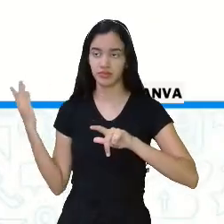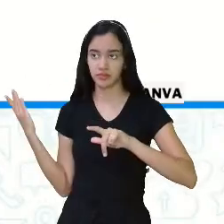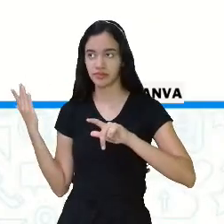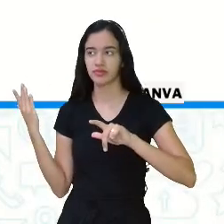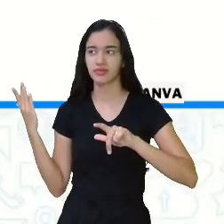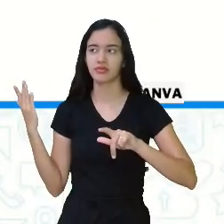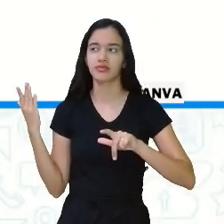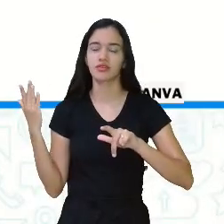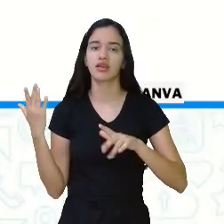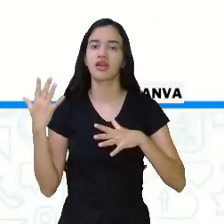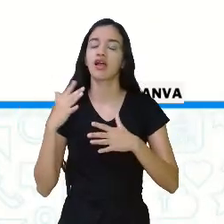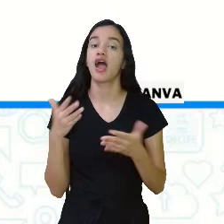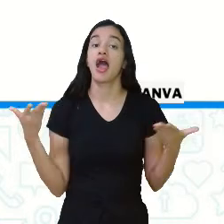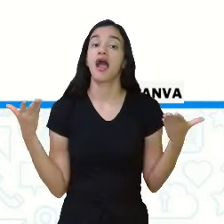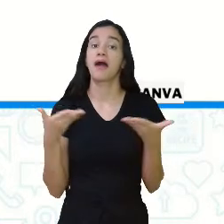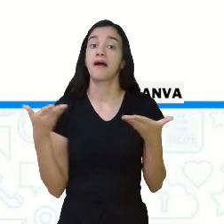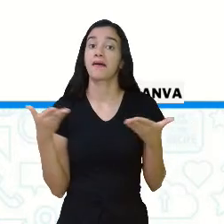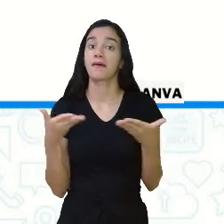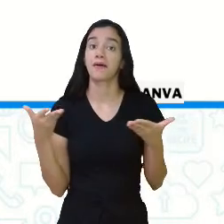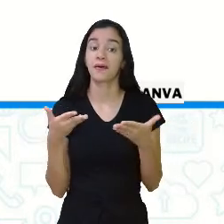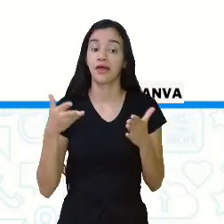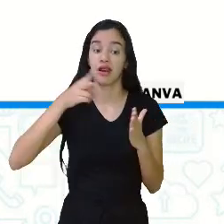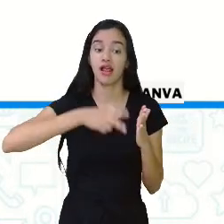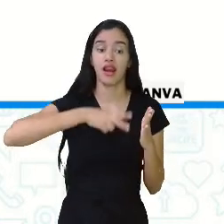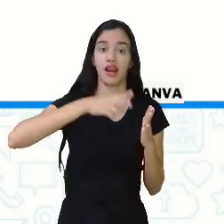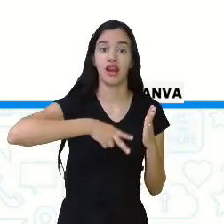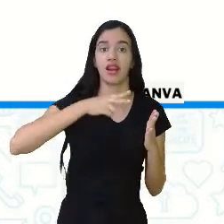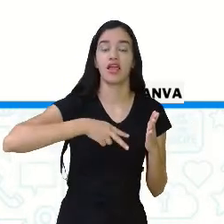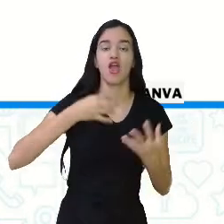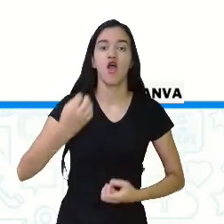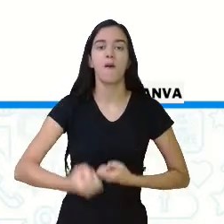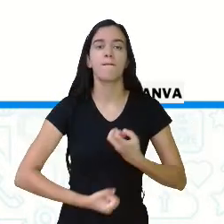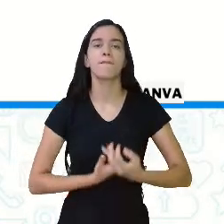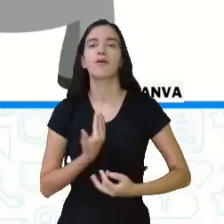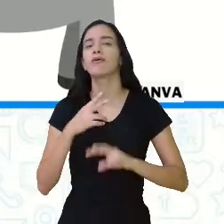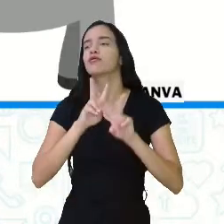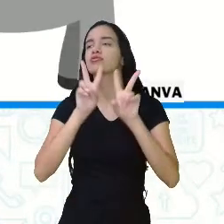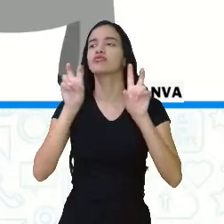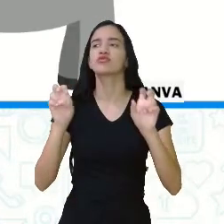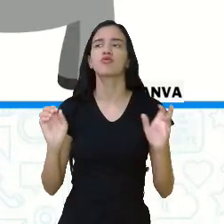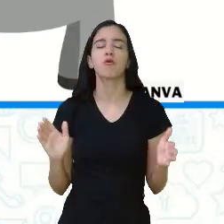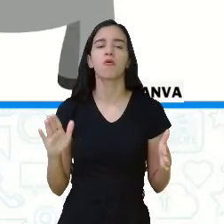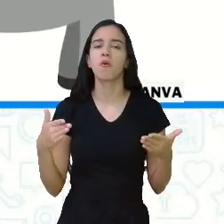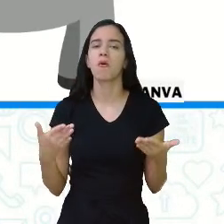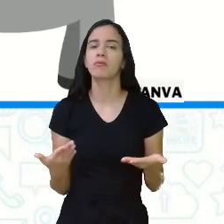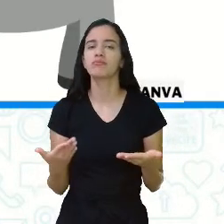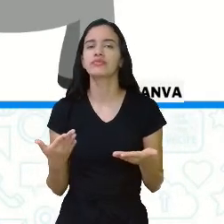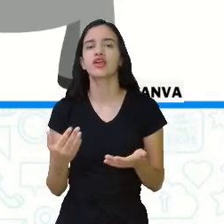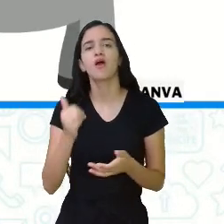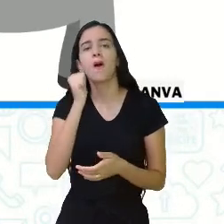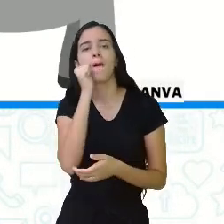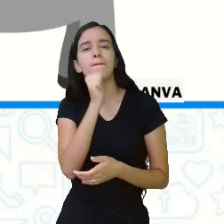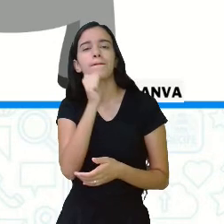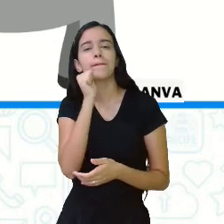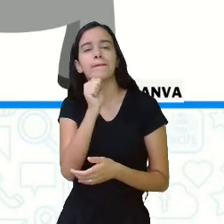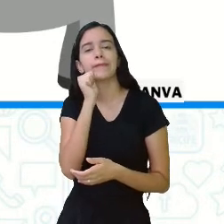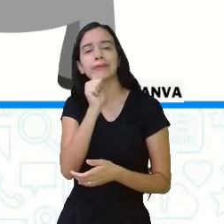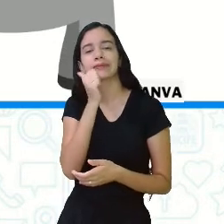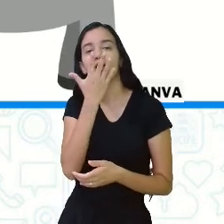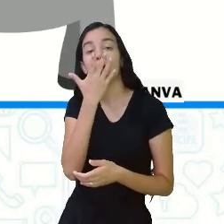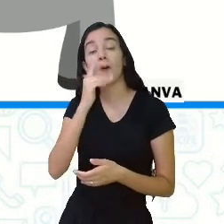Olha só, a gente vai ler este poema, cujo título é O Menino